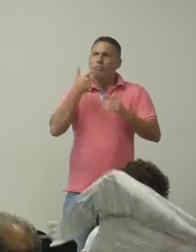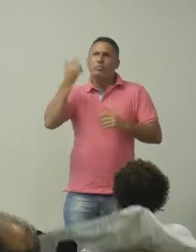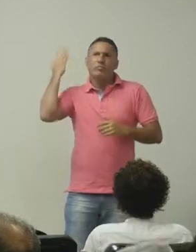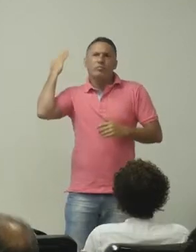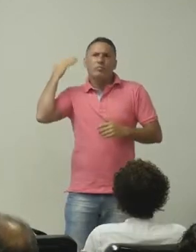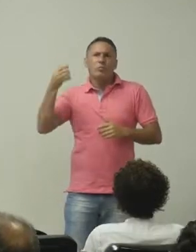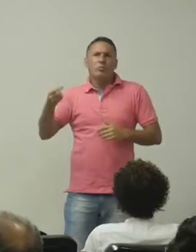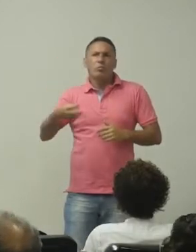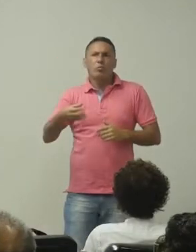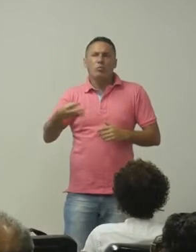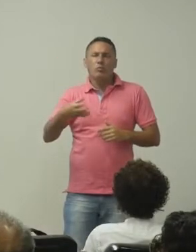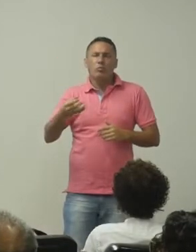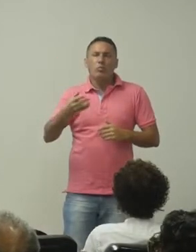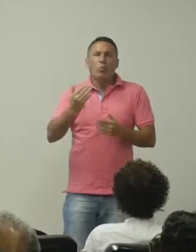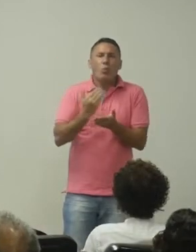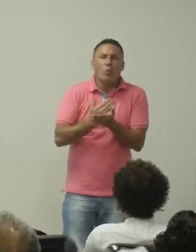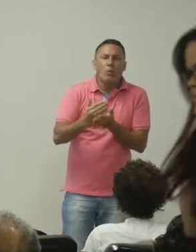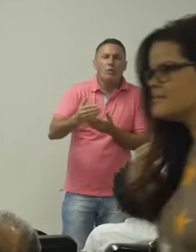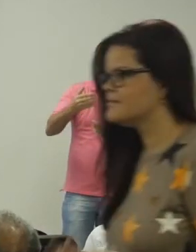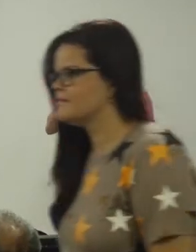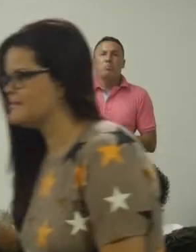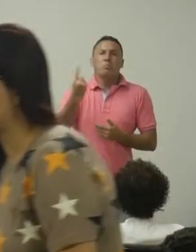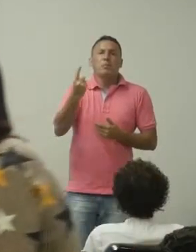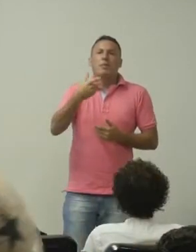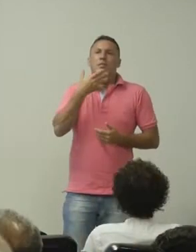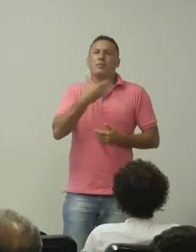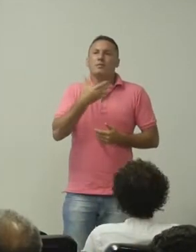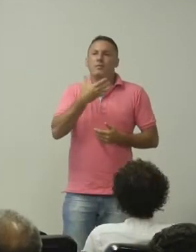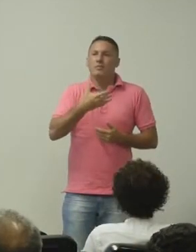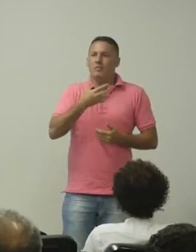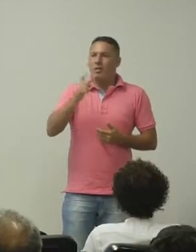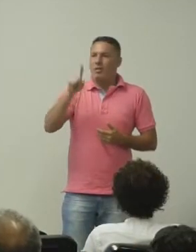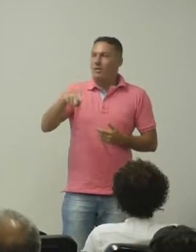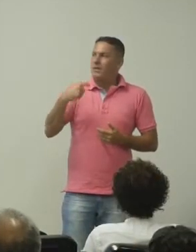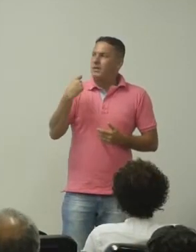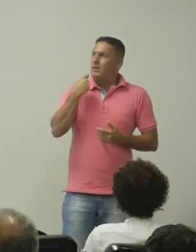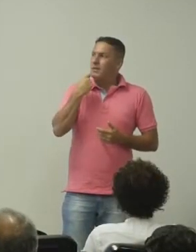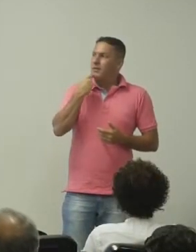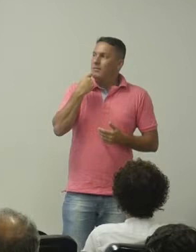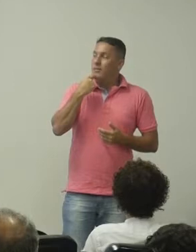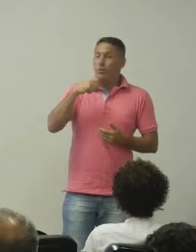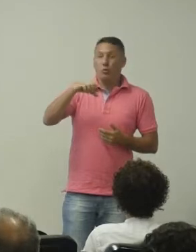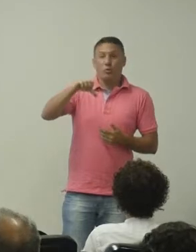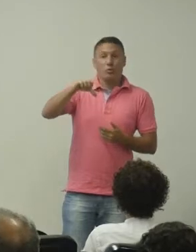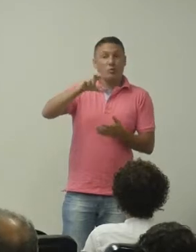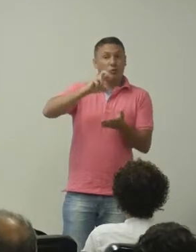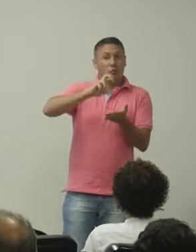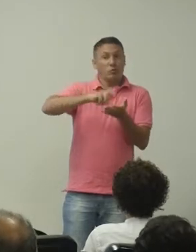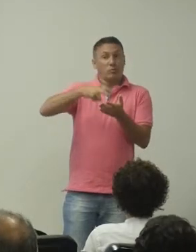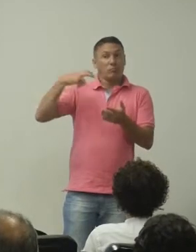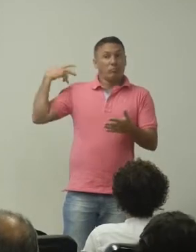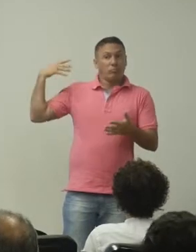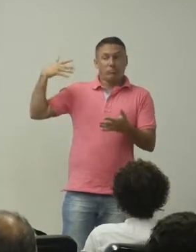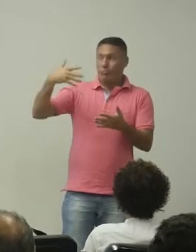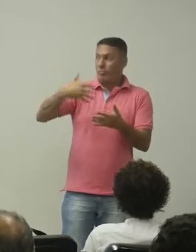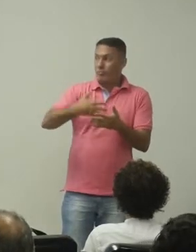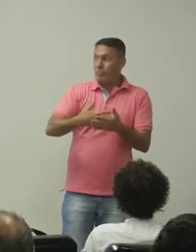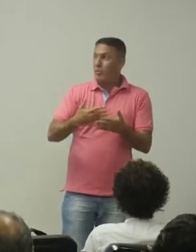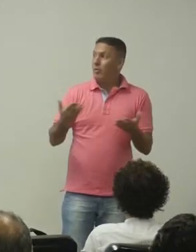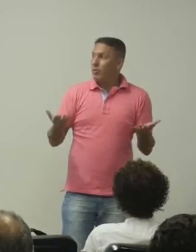1º de dezembro, uma sexta-feira, às 9 da manhã. Então, nós estávamos